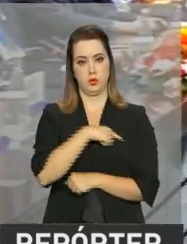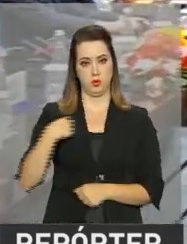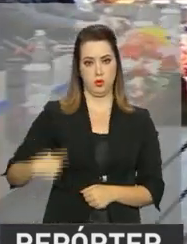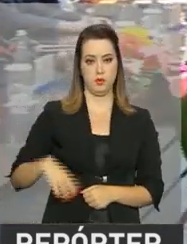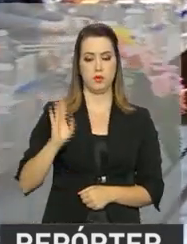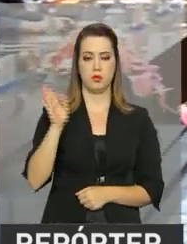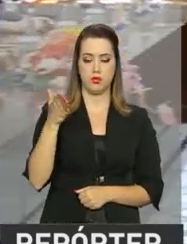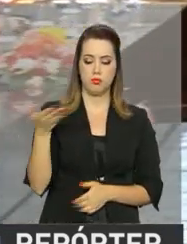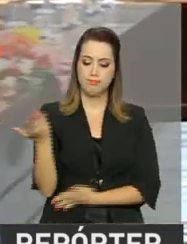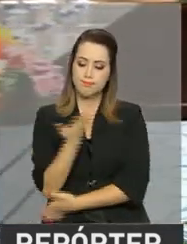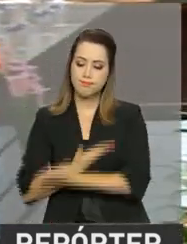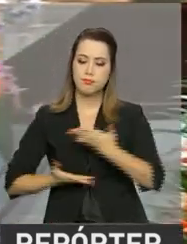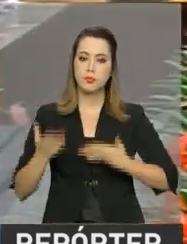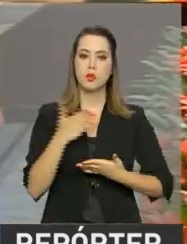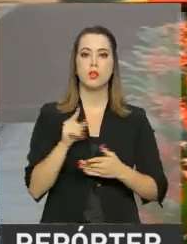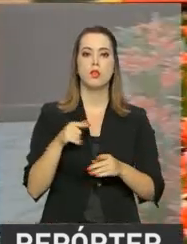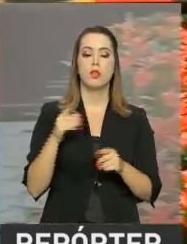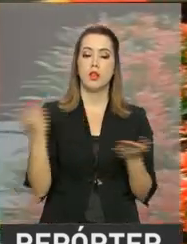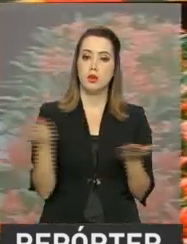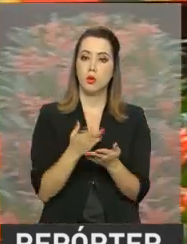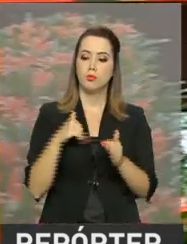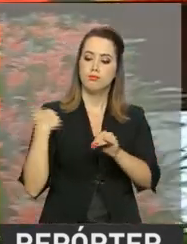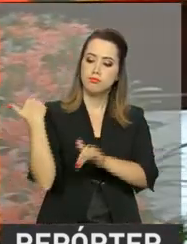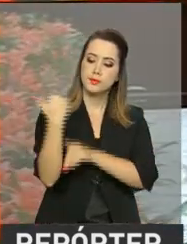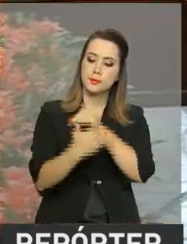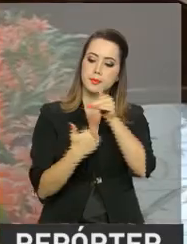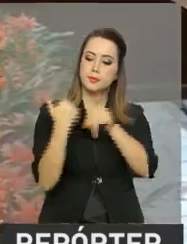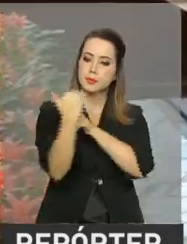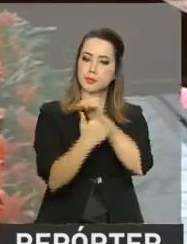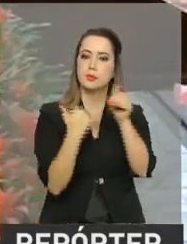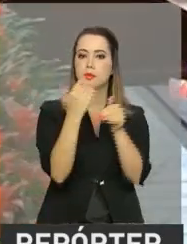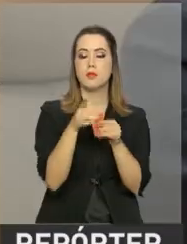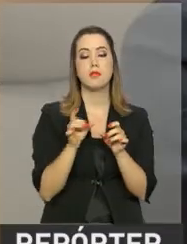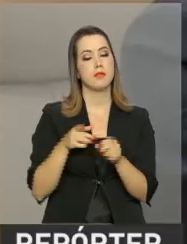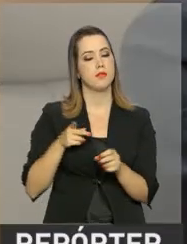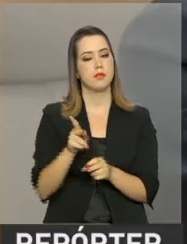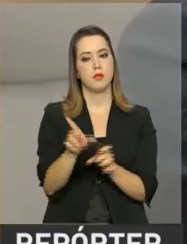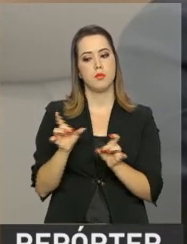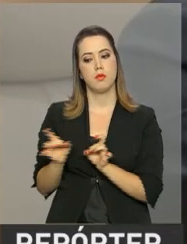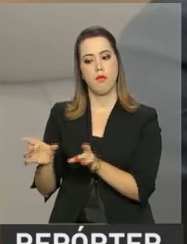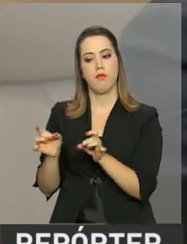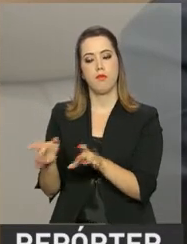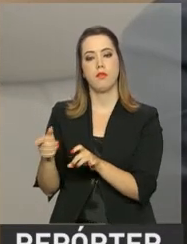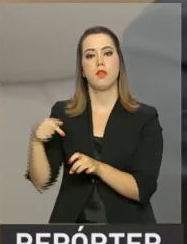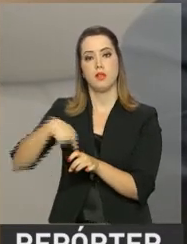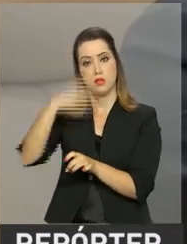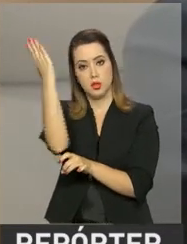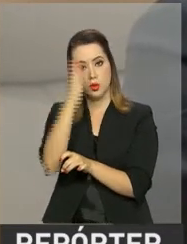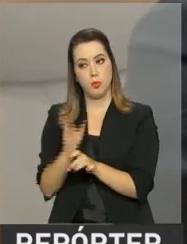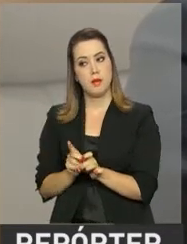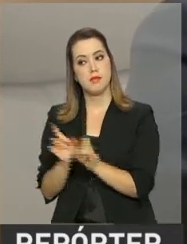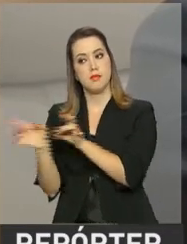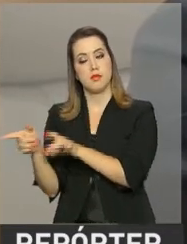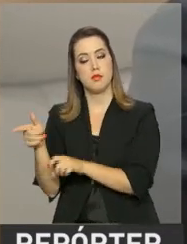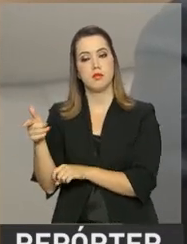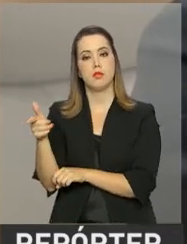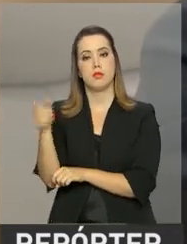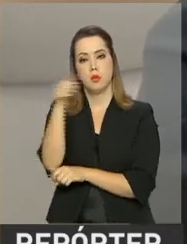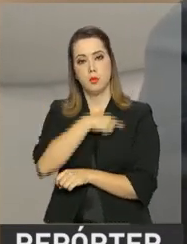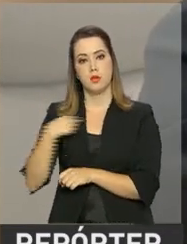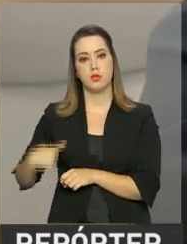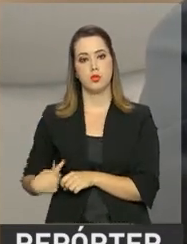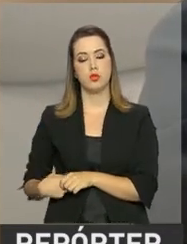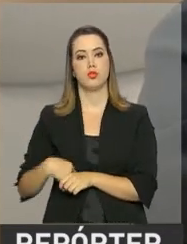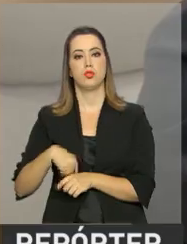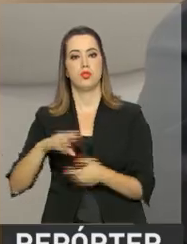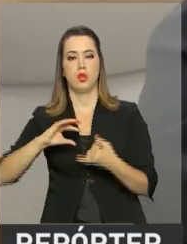e a perspectiva é aumentar cada vez mais as nossas exportações para a China. Soja, carne de frango e